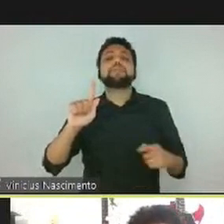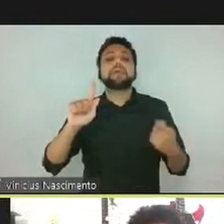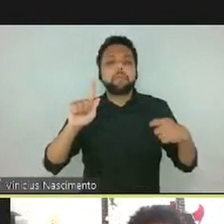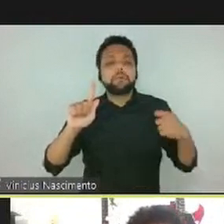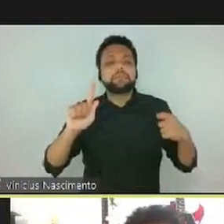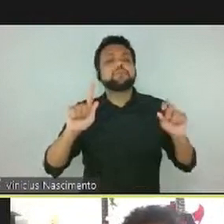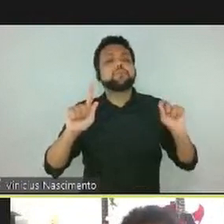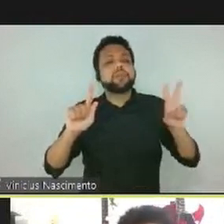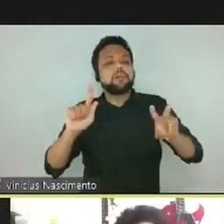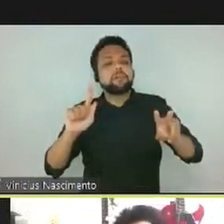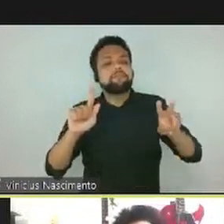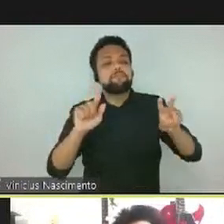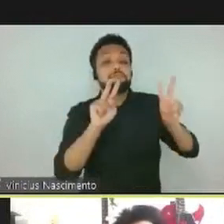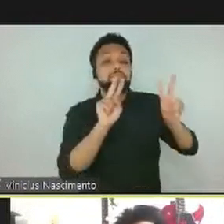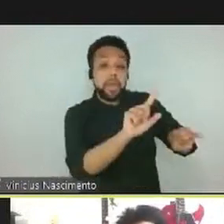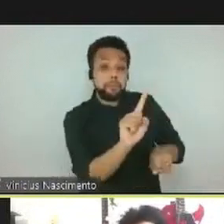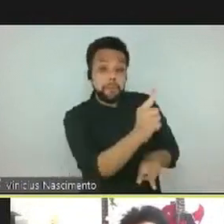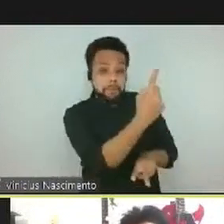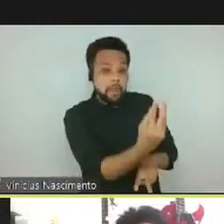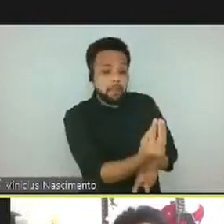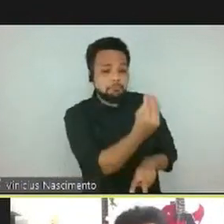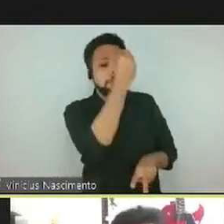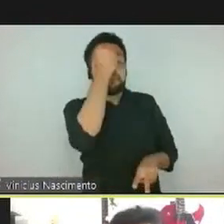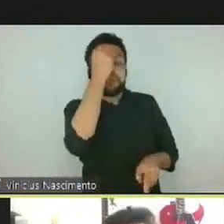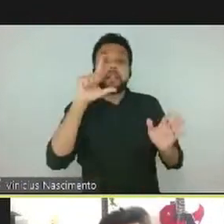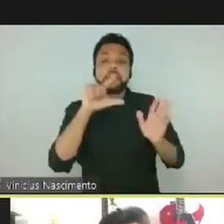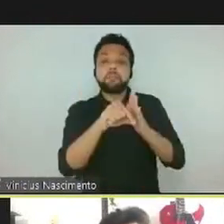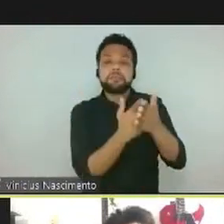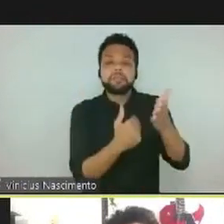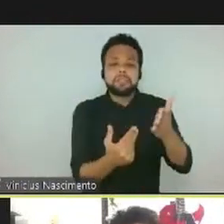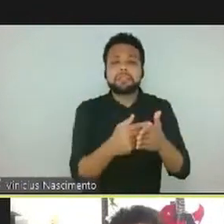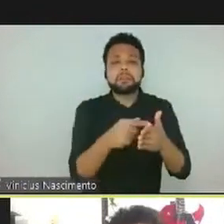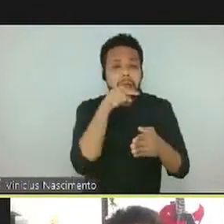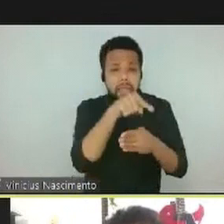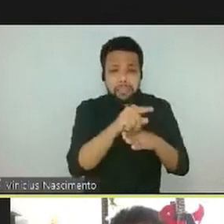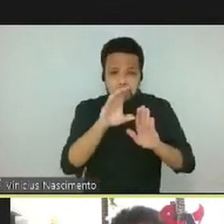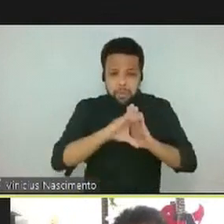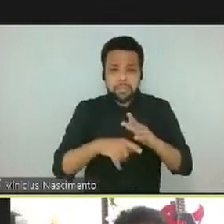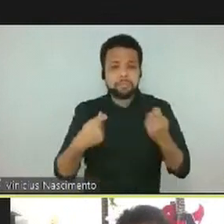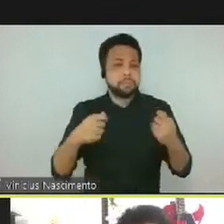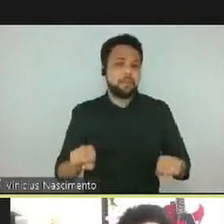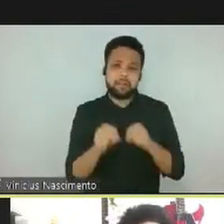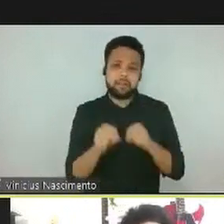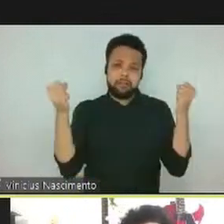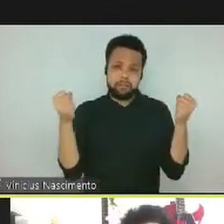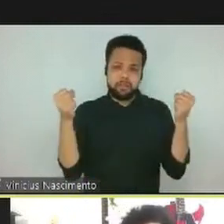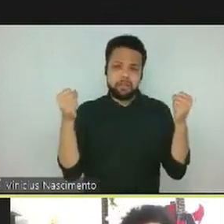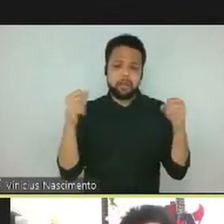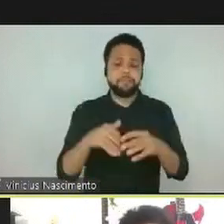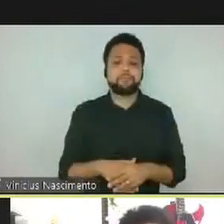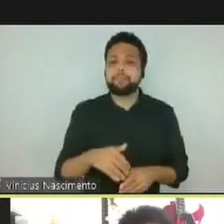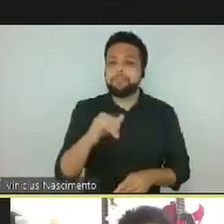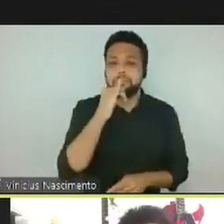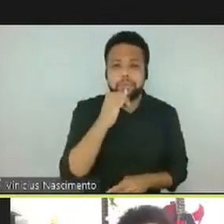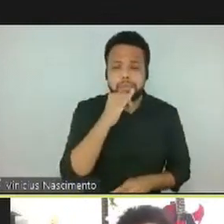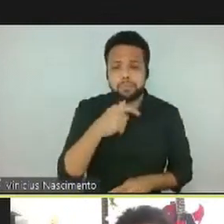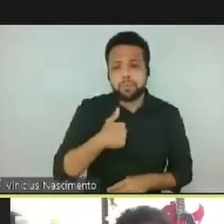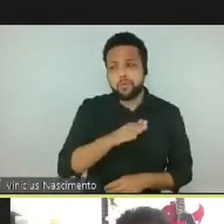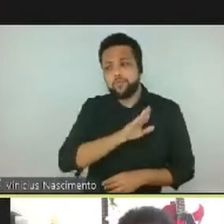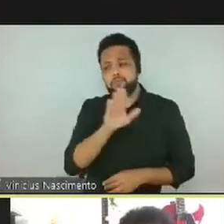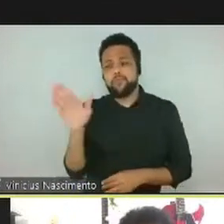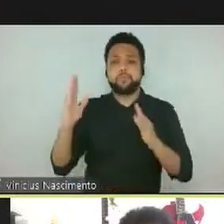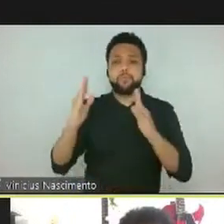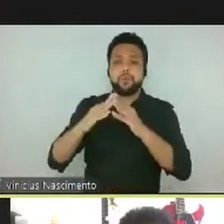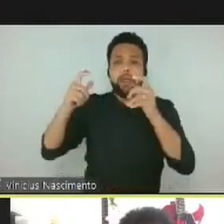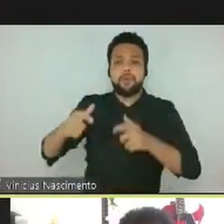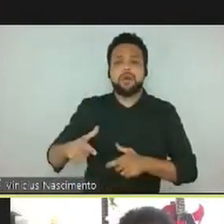desenhei, certo? Não é porque eu vivi em certo momento em Salvador que eu vou ser capaz de desenhar a cidade